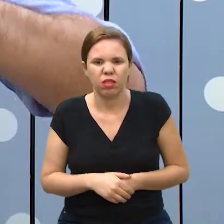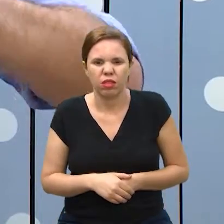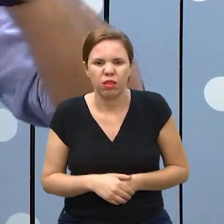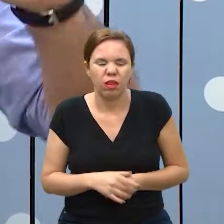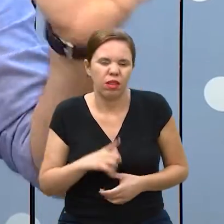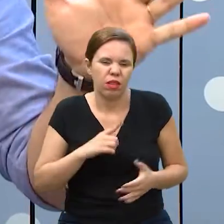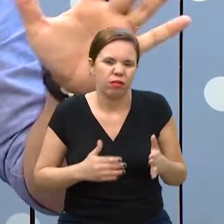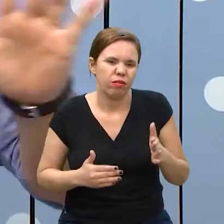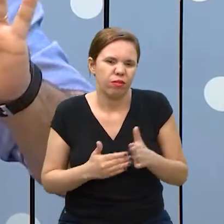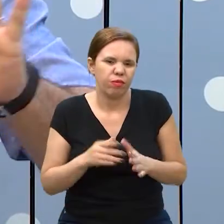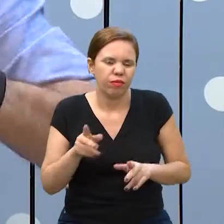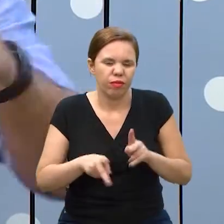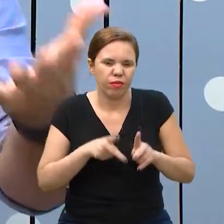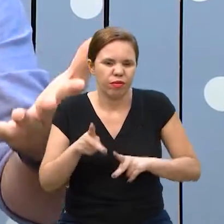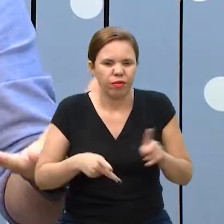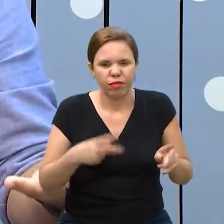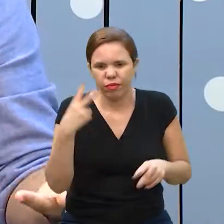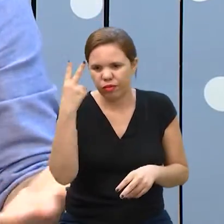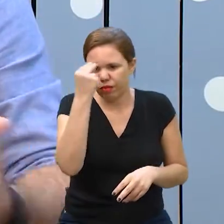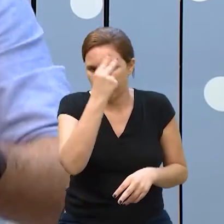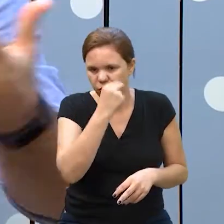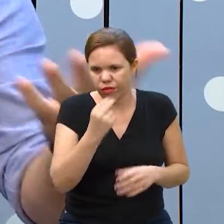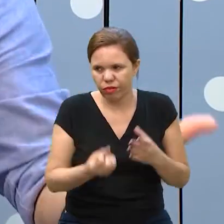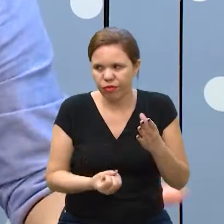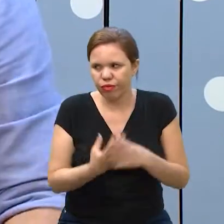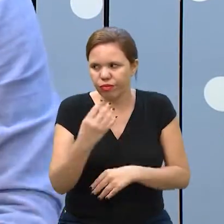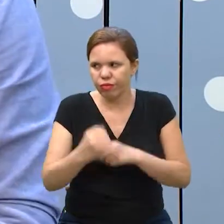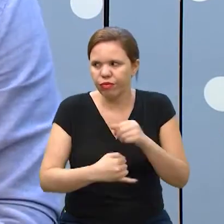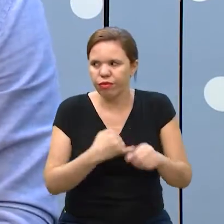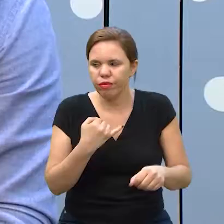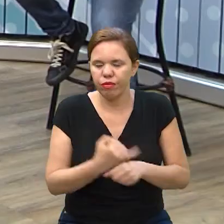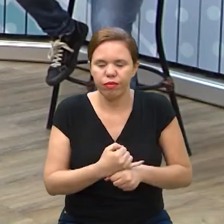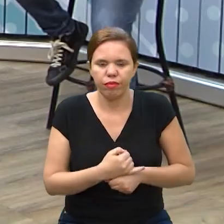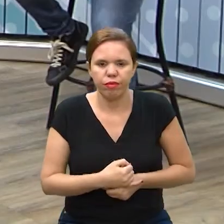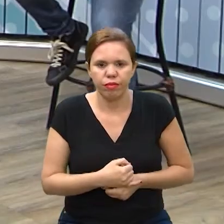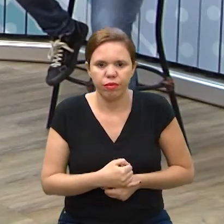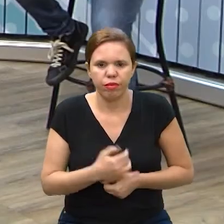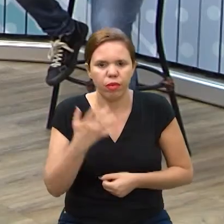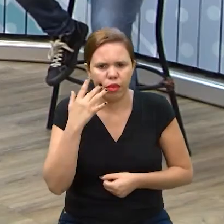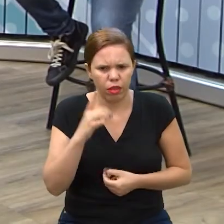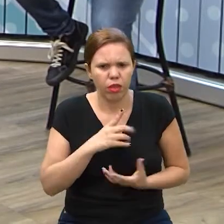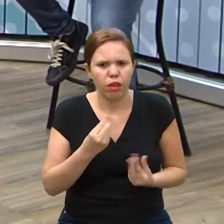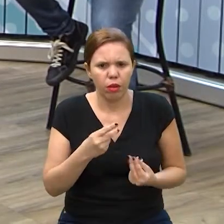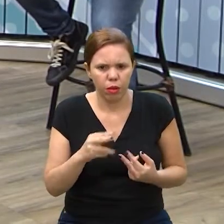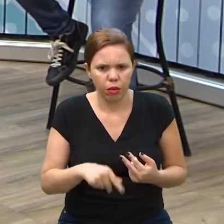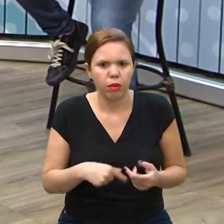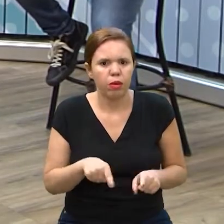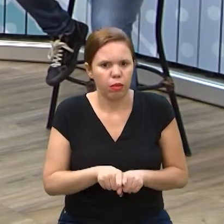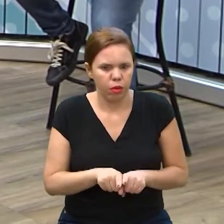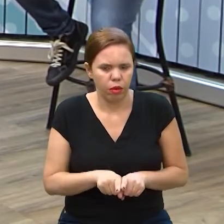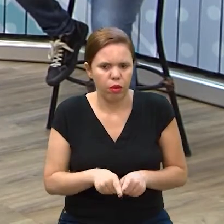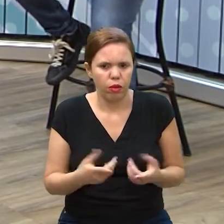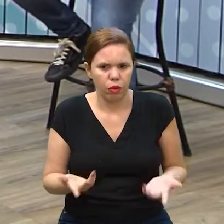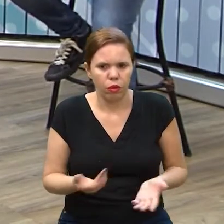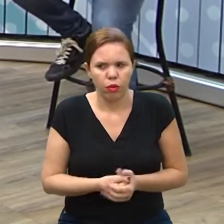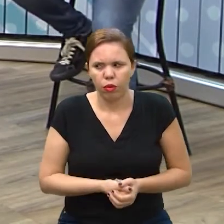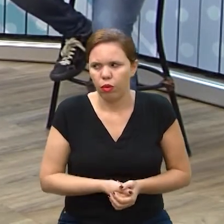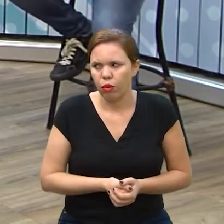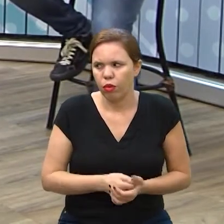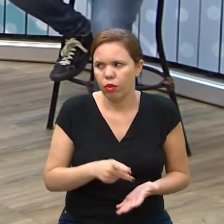meio que tem um bloqueio, né? As pessoas se iludem muito com o que acontece também na internet. Existe muito isso também? De comprar